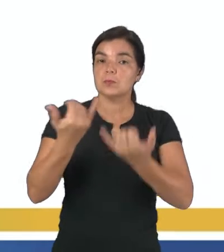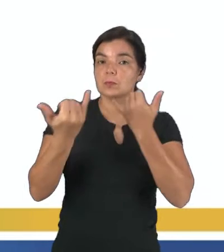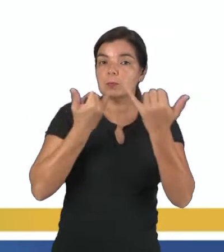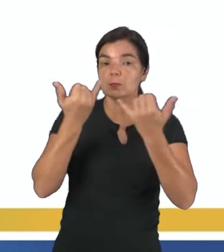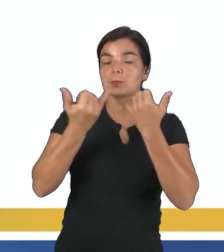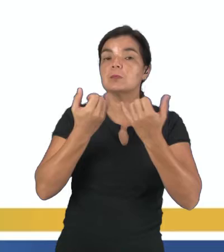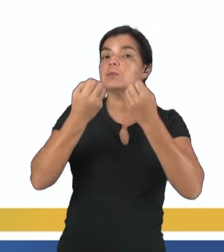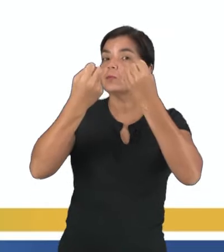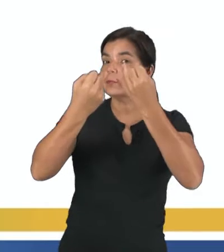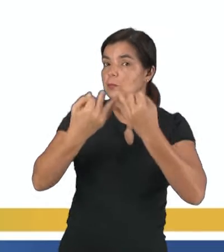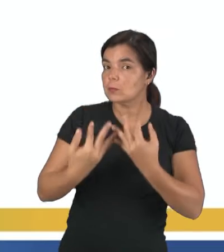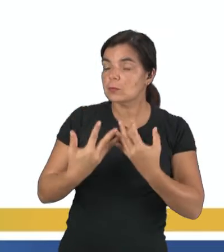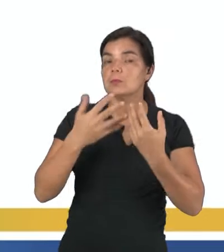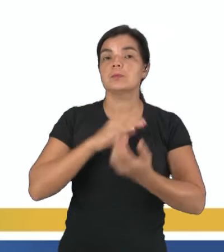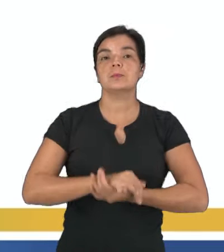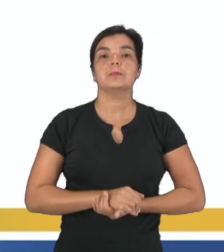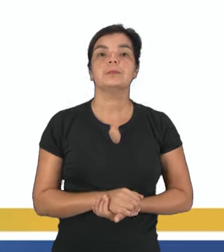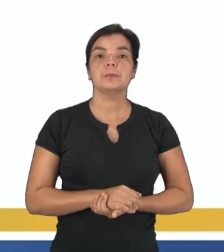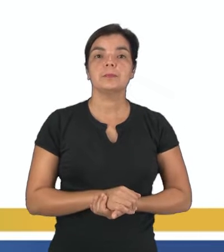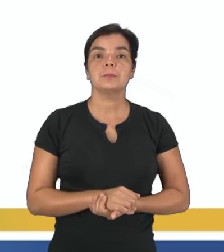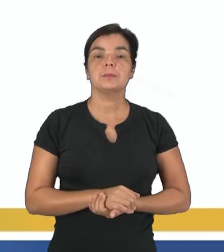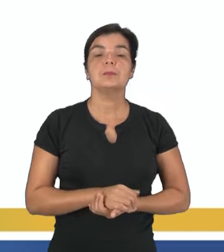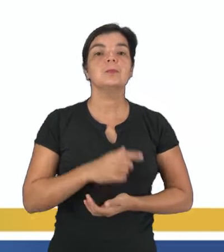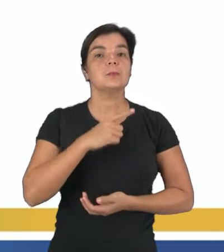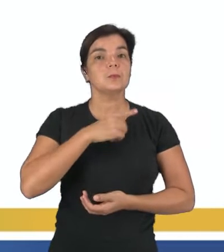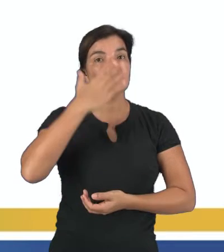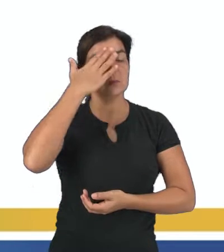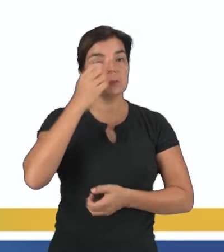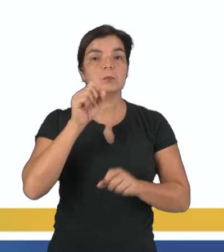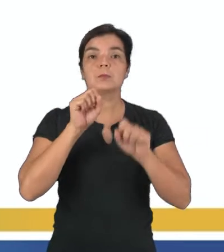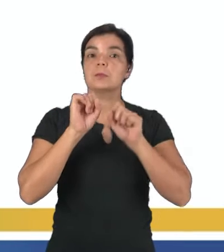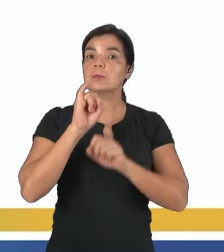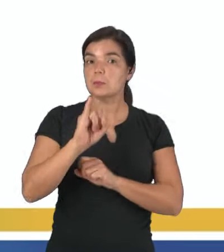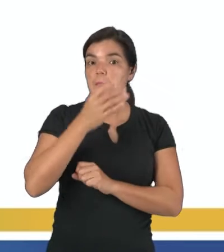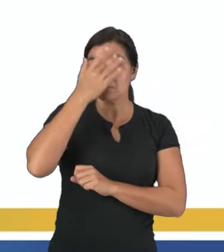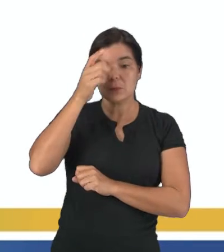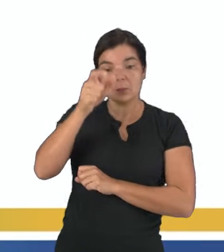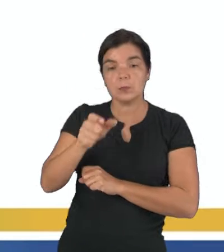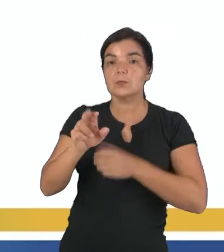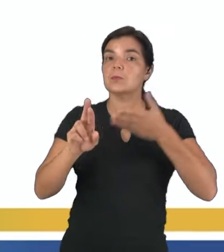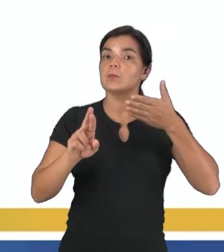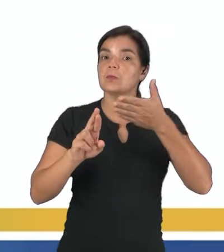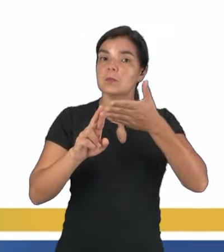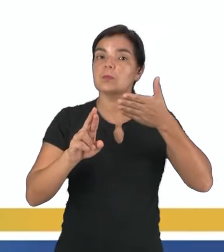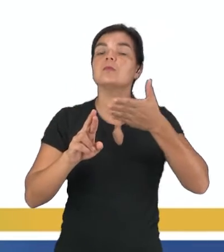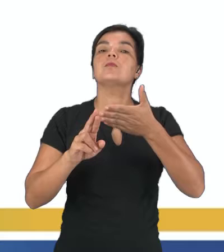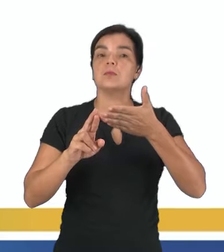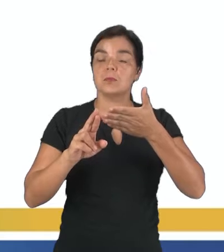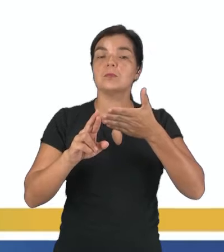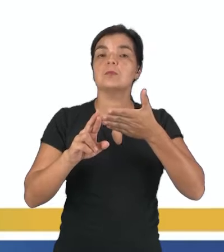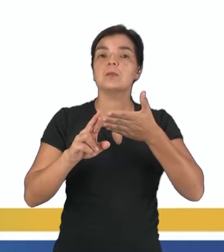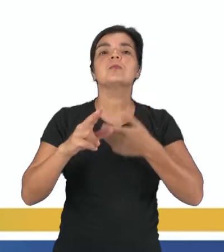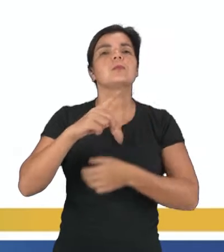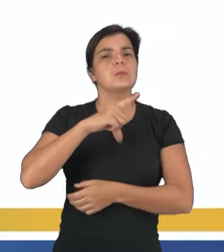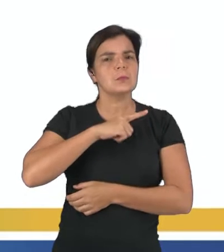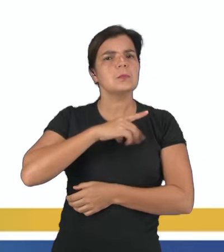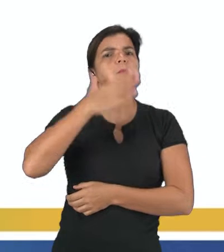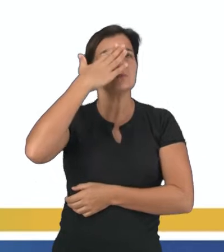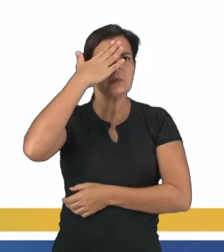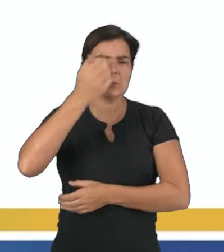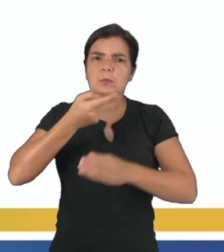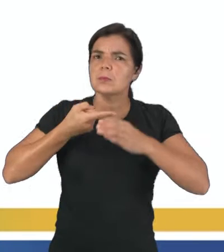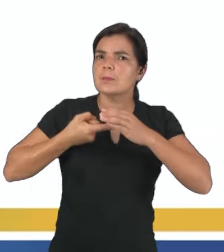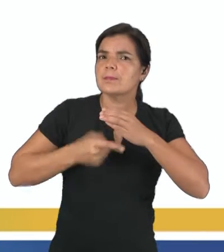informada sobre o que diz, tá certo? Então, eu tenho que saber se aquela pessoa que eu me referencio ali, ela tem autoridade sobre